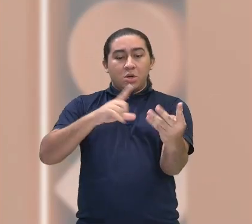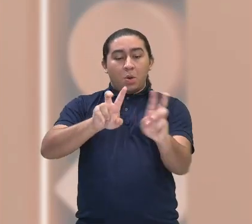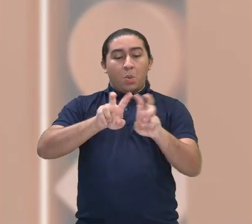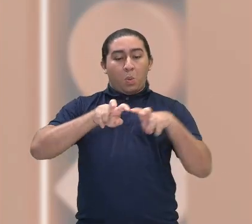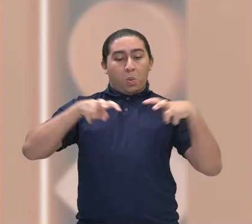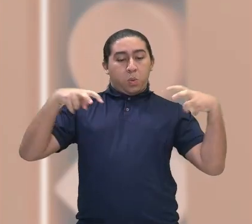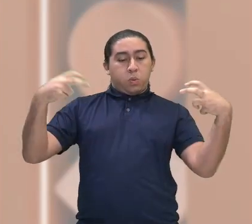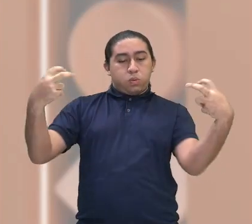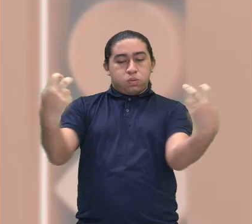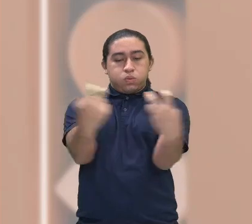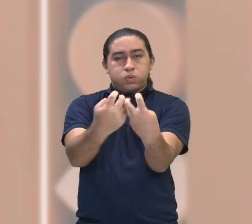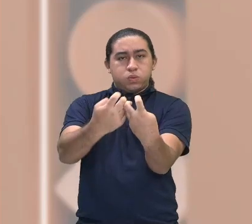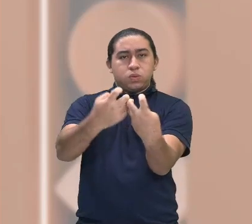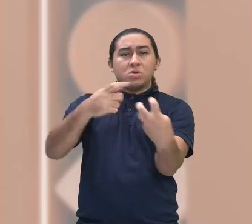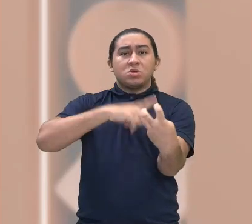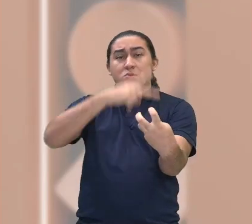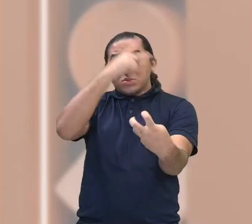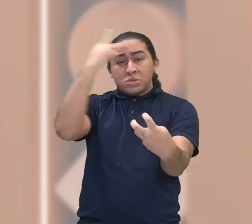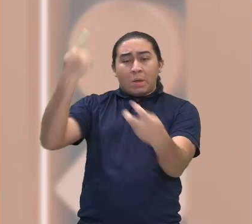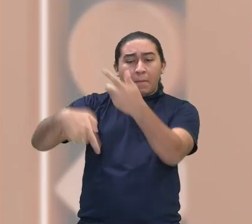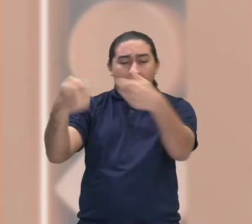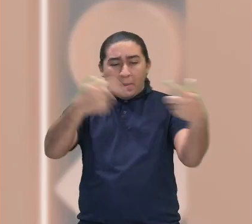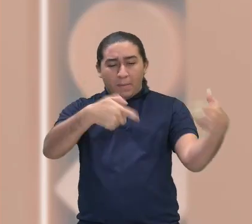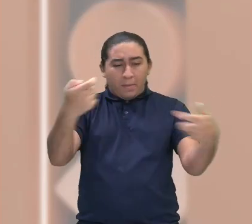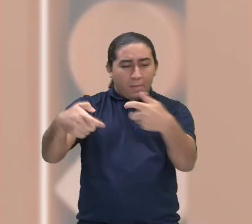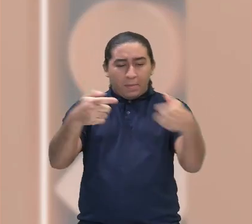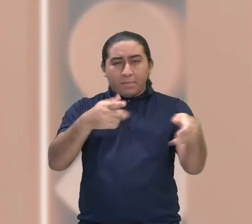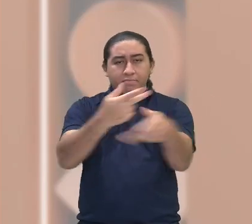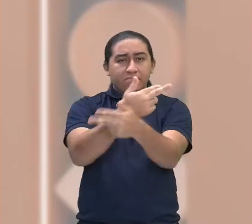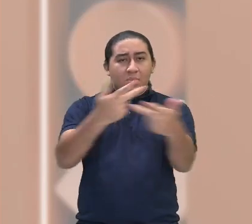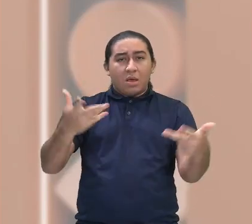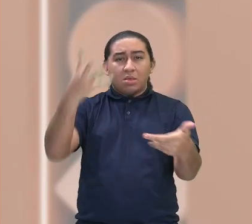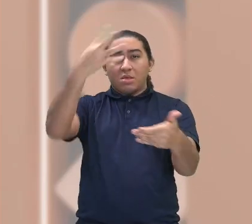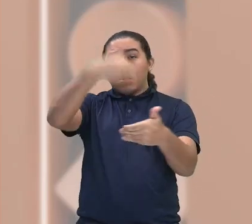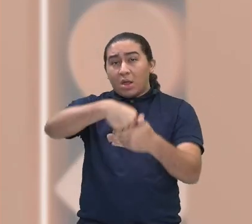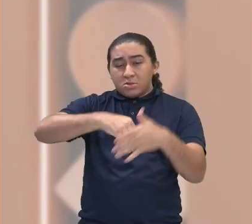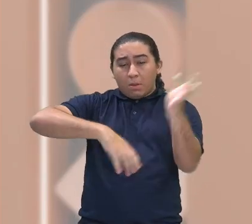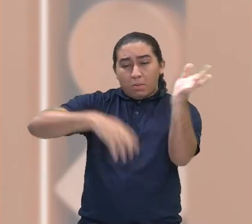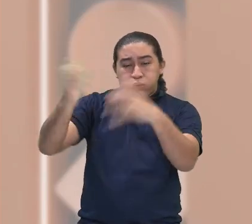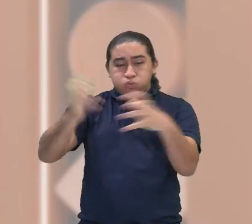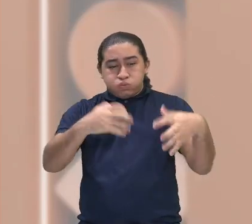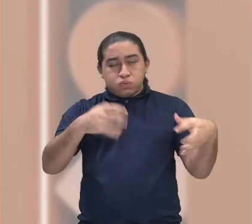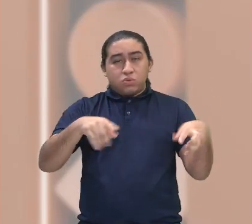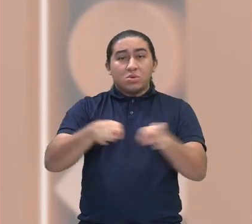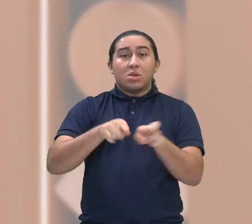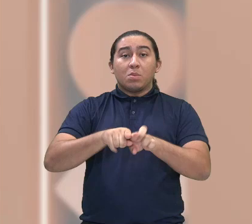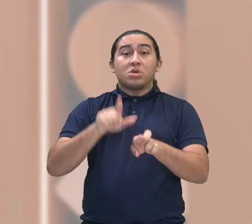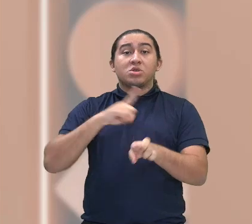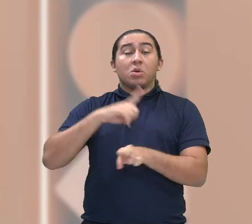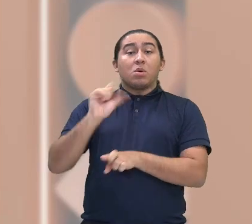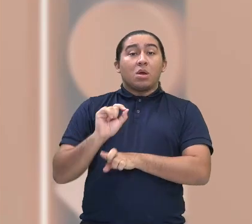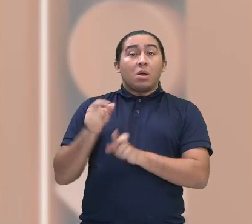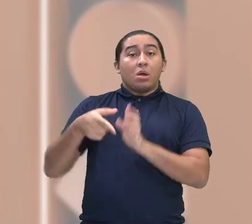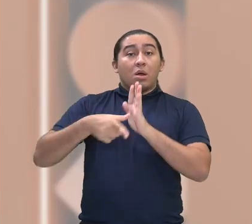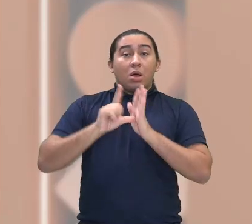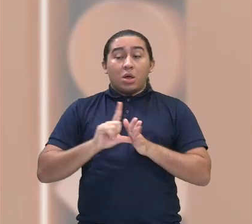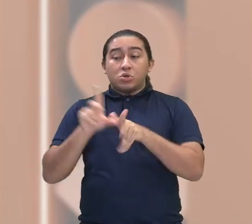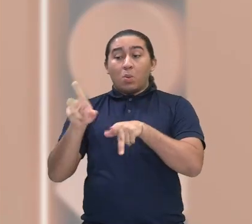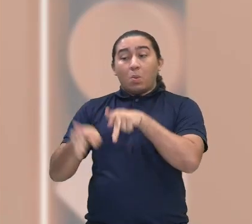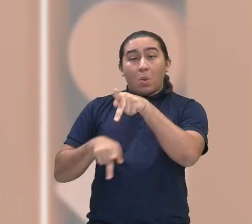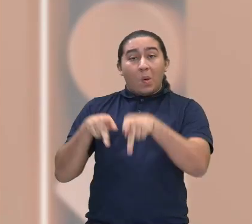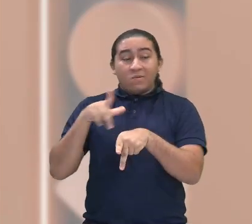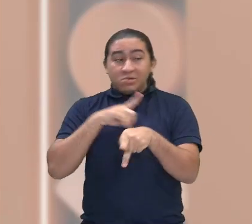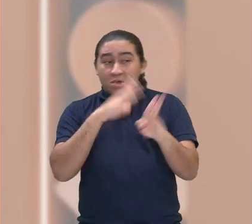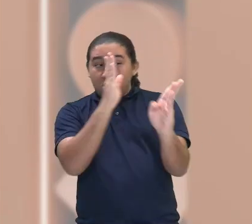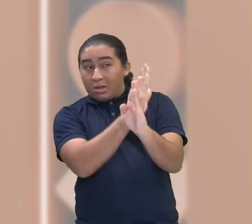entre gladiadores, entre feras, onde era ali feita também aquela política do pão em circo, onde se distribuía pão,